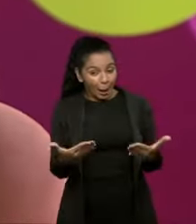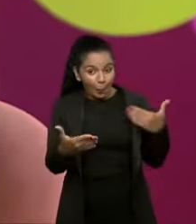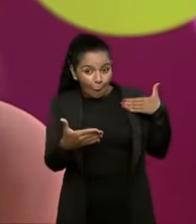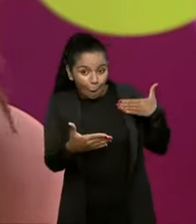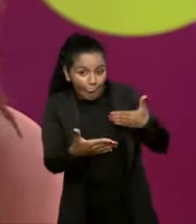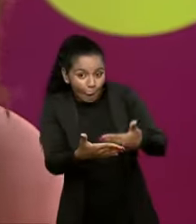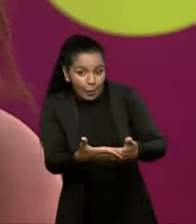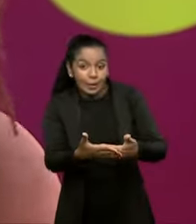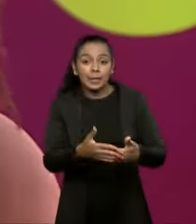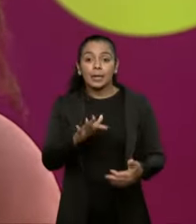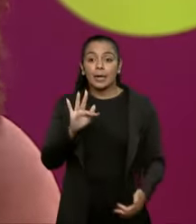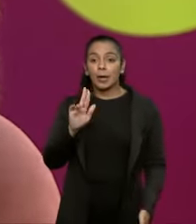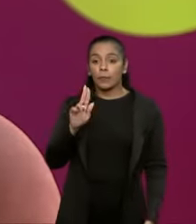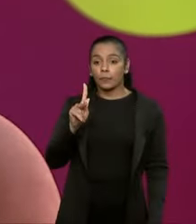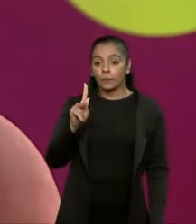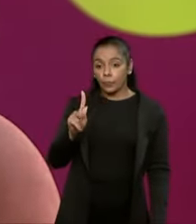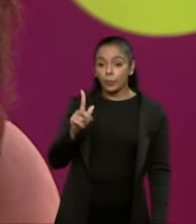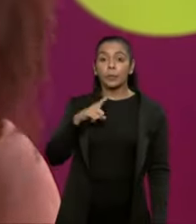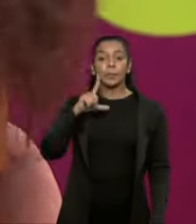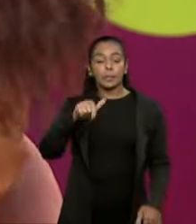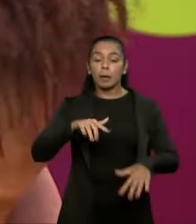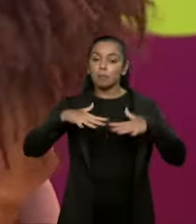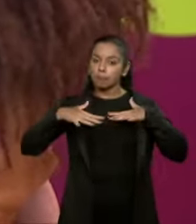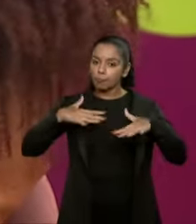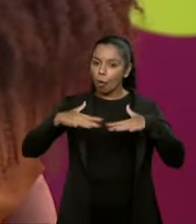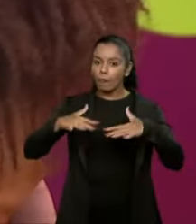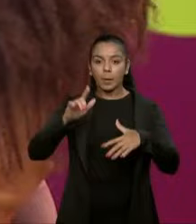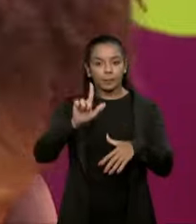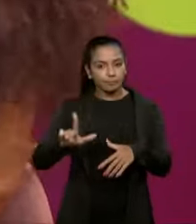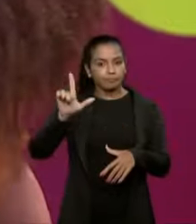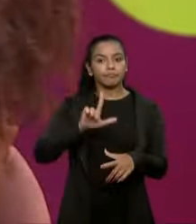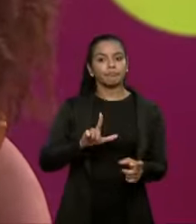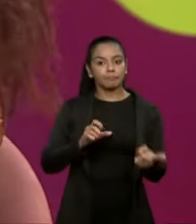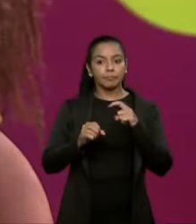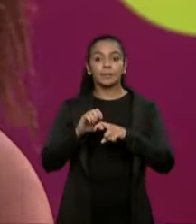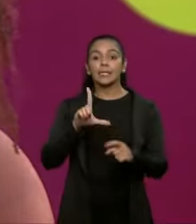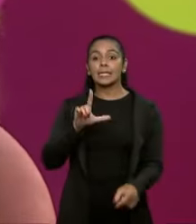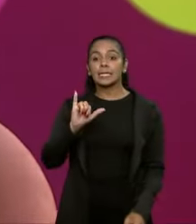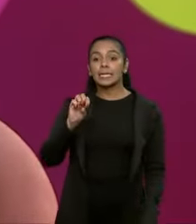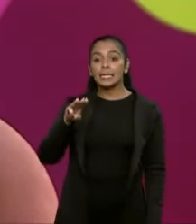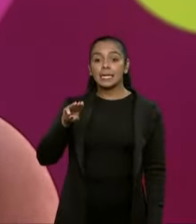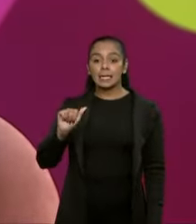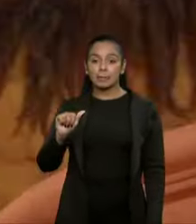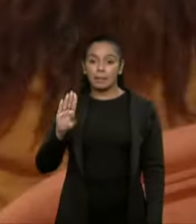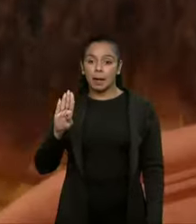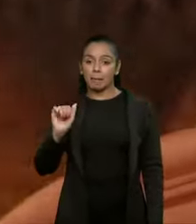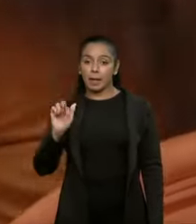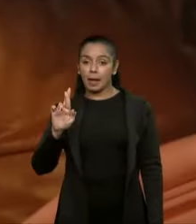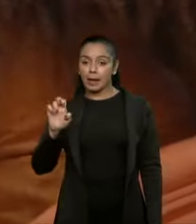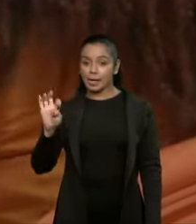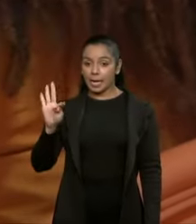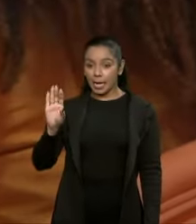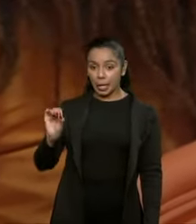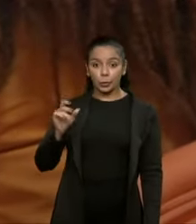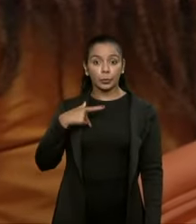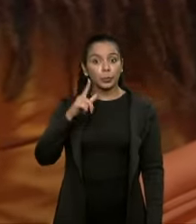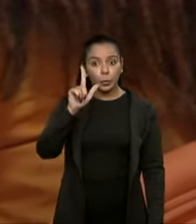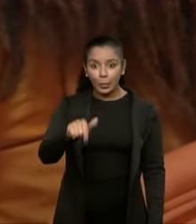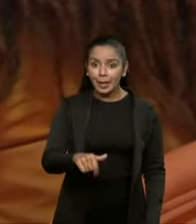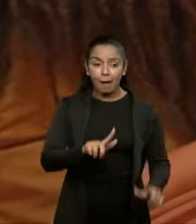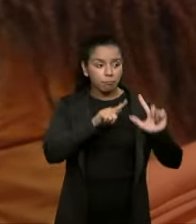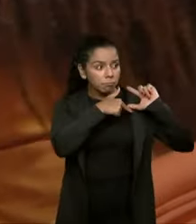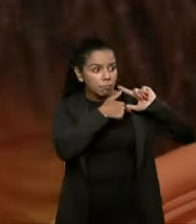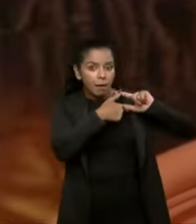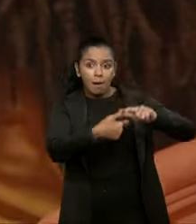inclusive, Flup, vários outros movimentos de literatura estão fazendo esse resgate. Lima Barreto, sim, vários autores, sim, que claro, são clássicos na